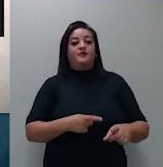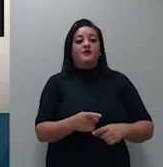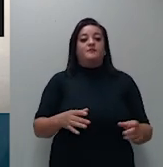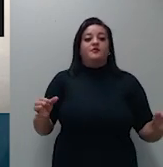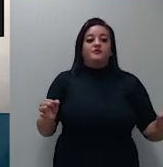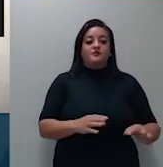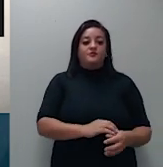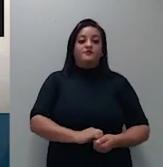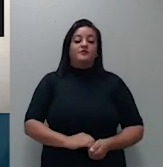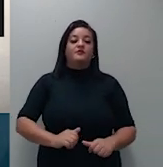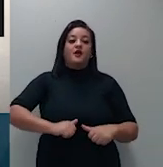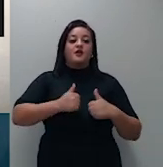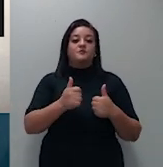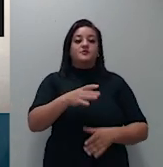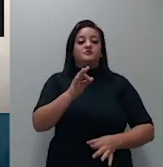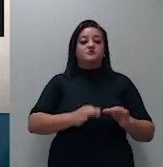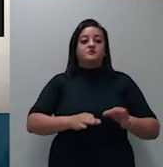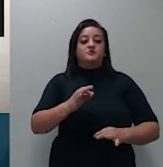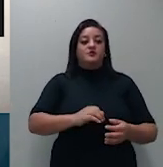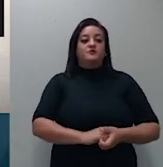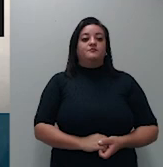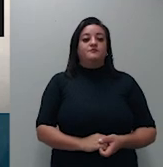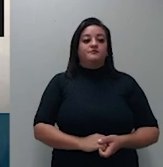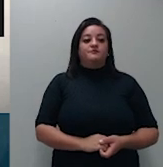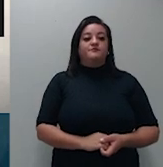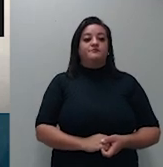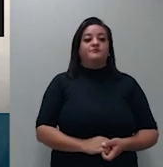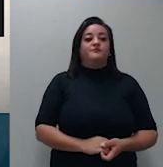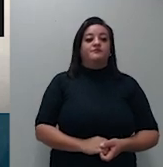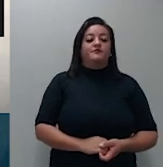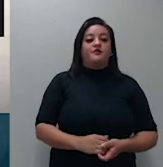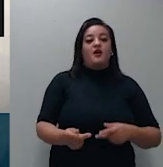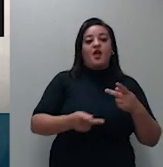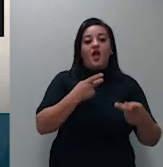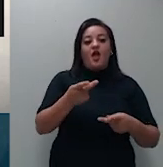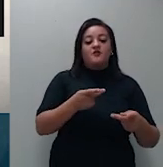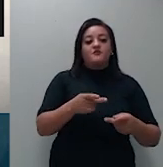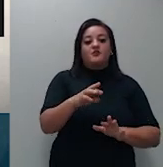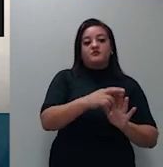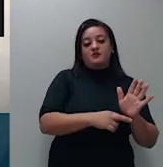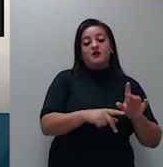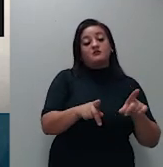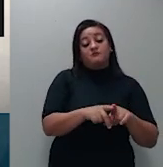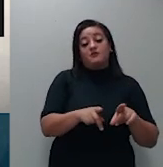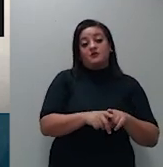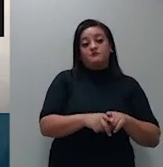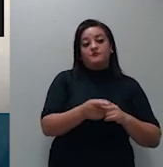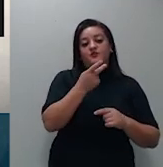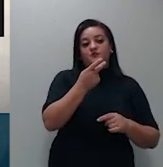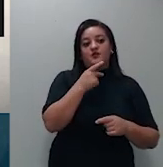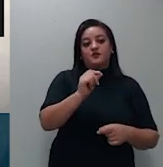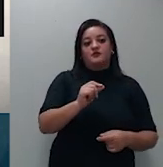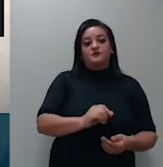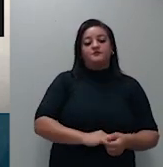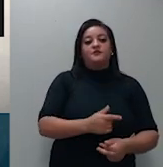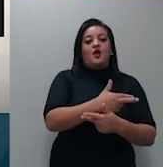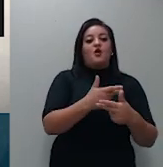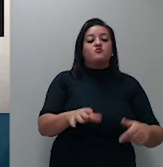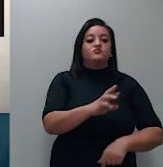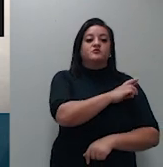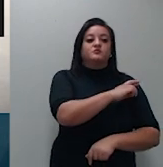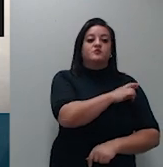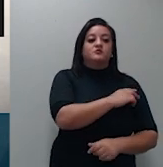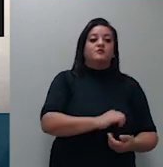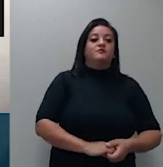após o encerramento da recuperação judicial é o posicionamento da doutrina Eu mencionei aqui